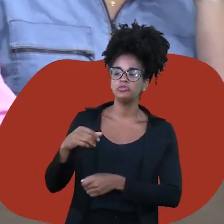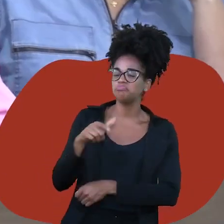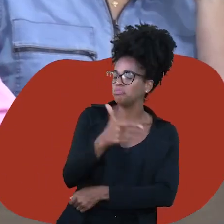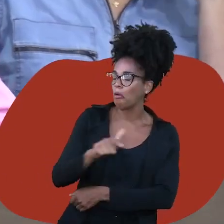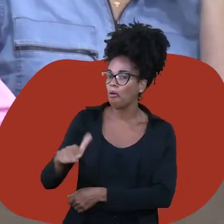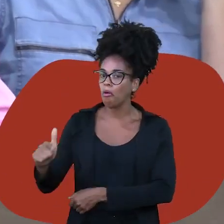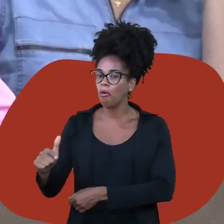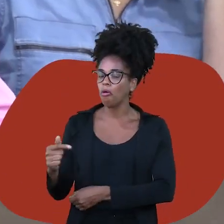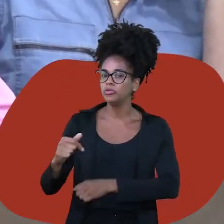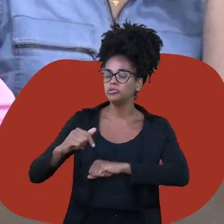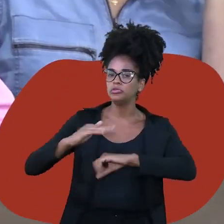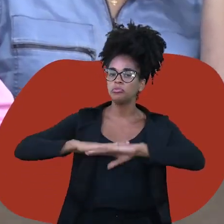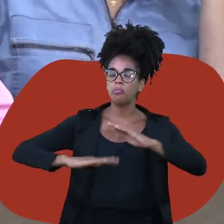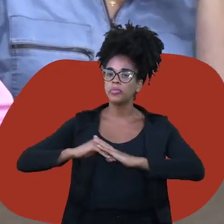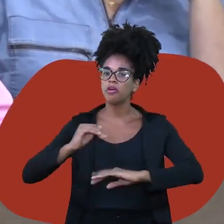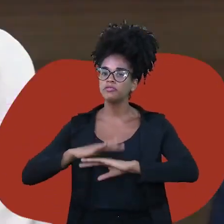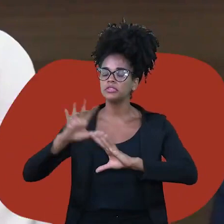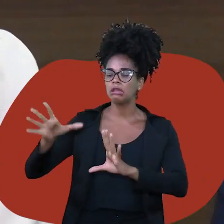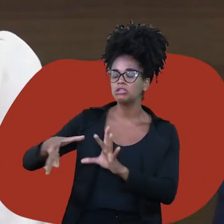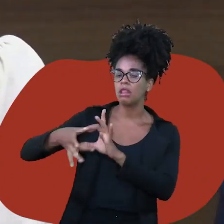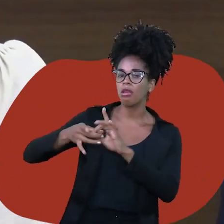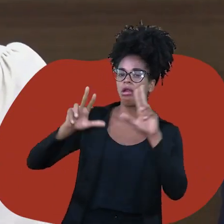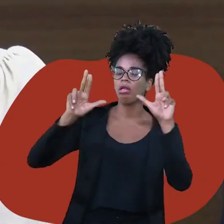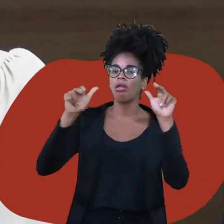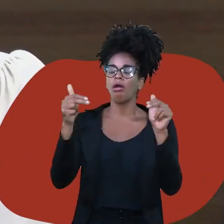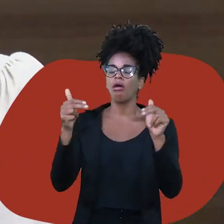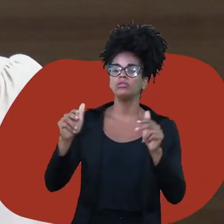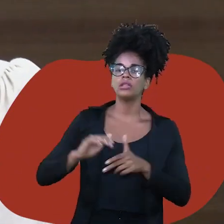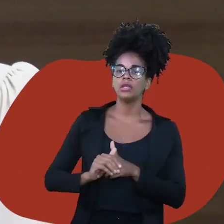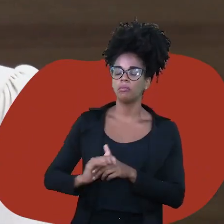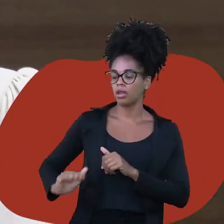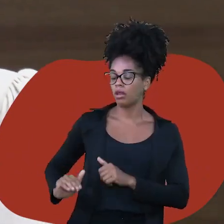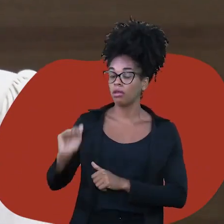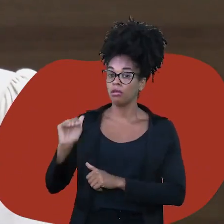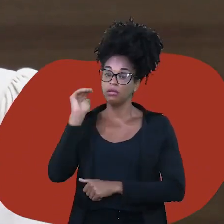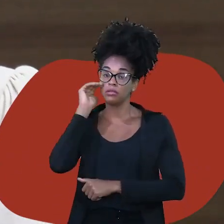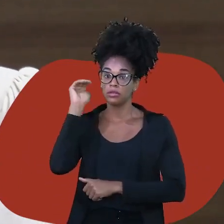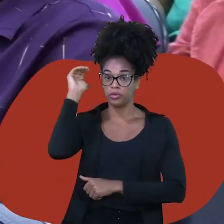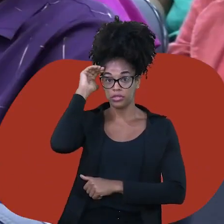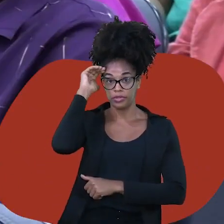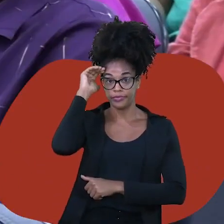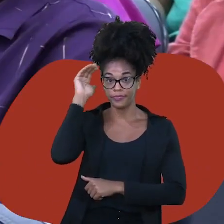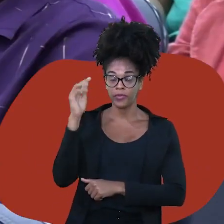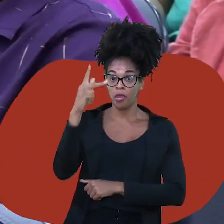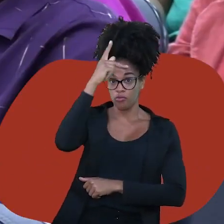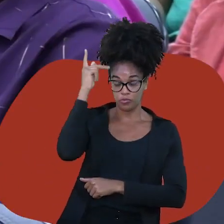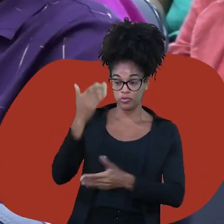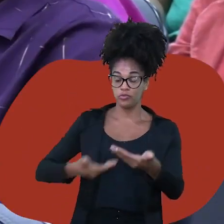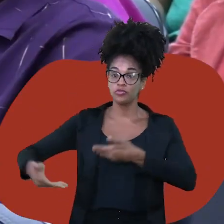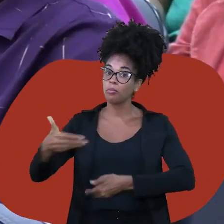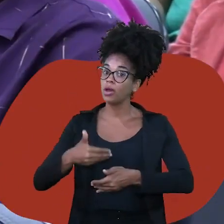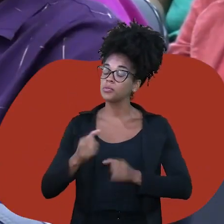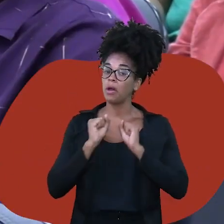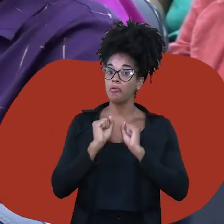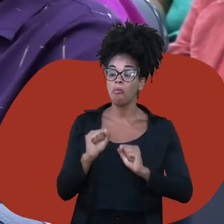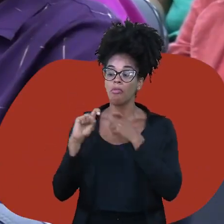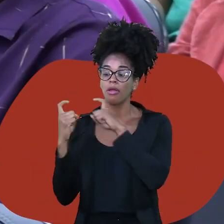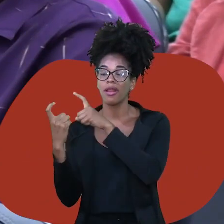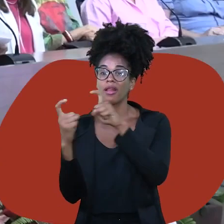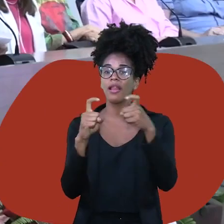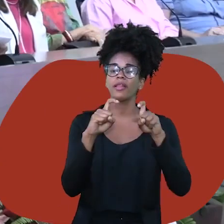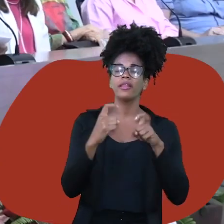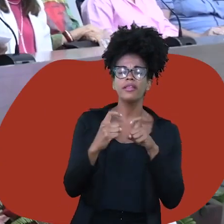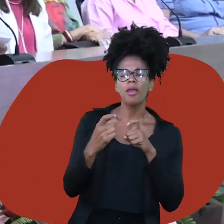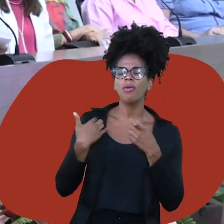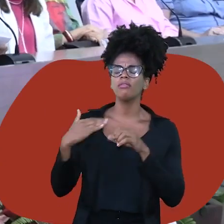de diversos profissionais ligados aos direitos da criança e do adolescente. Os participantes tiveram a